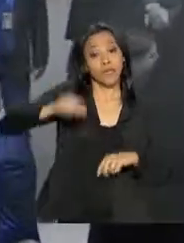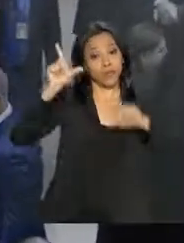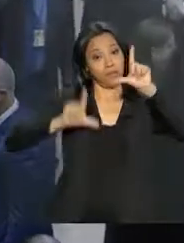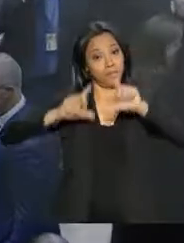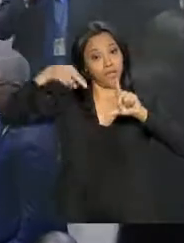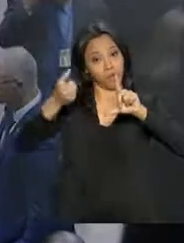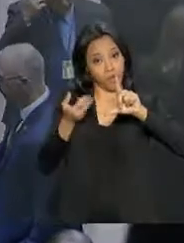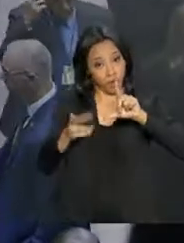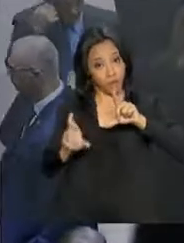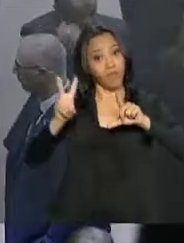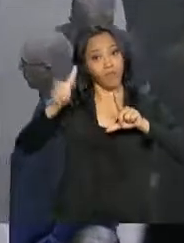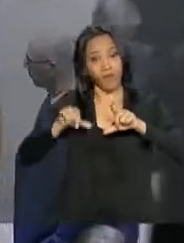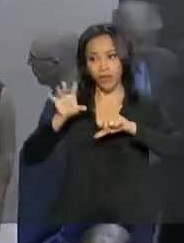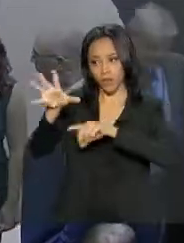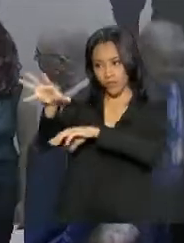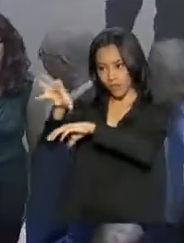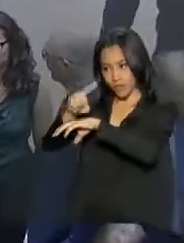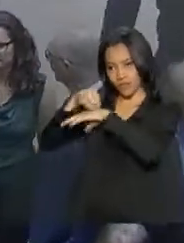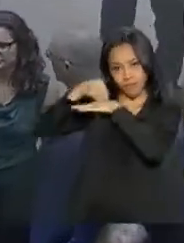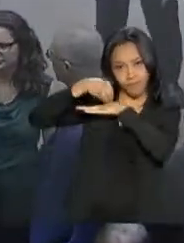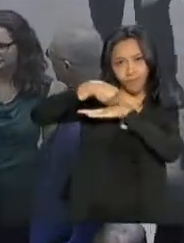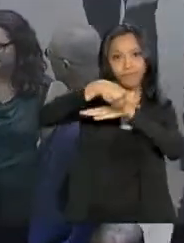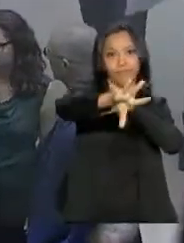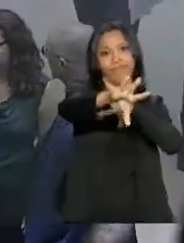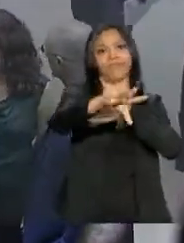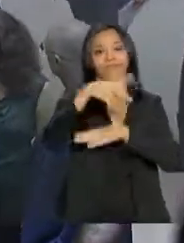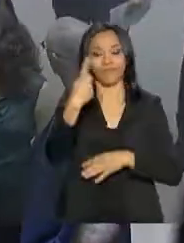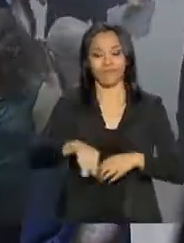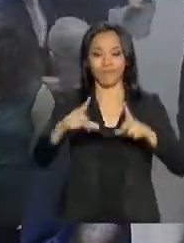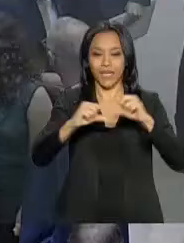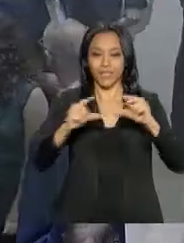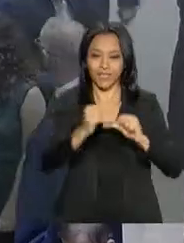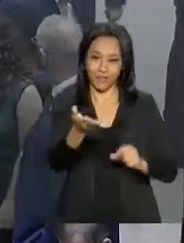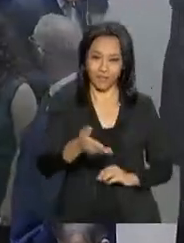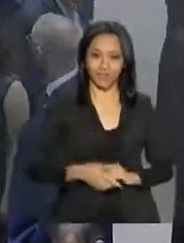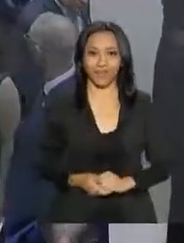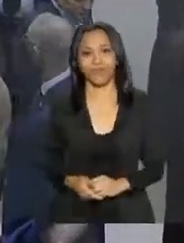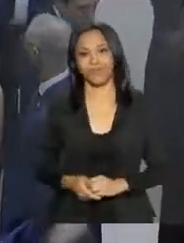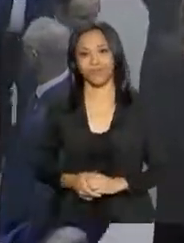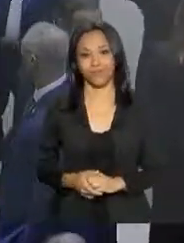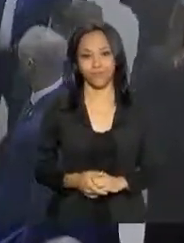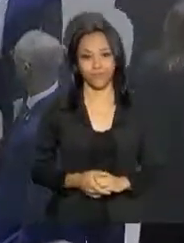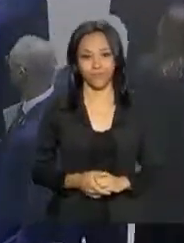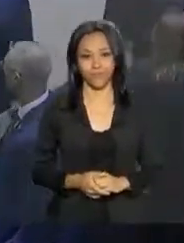vai transmitir essa solenidade ao vivo. De Brasília, Ney Pereira.